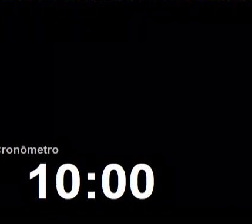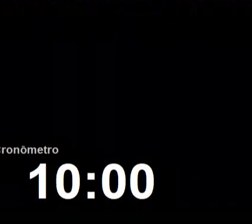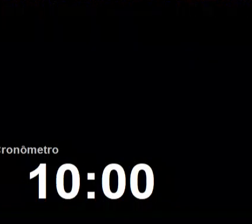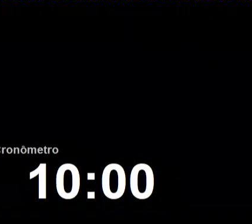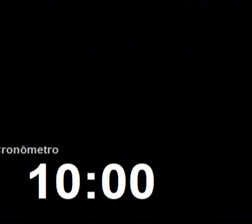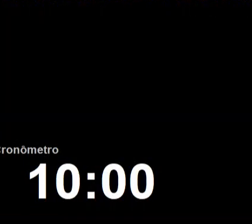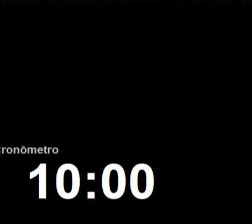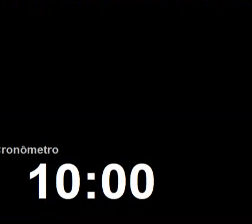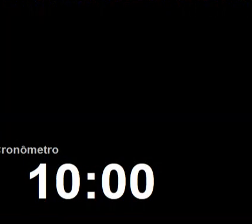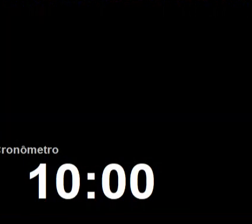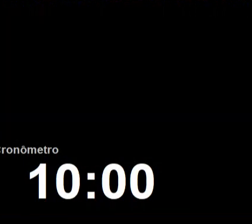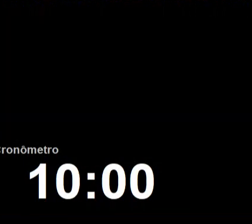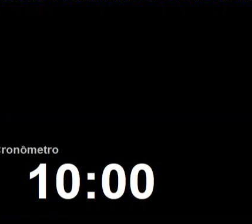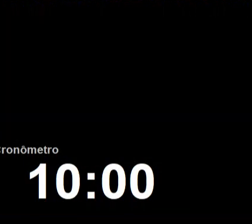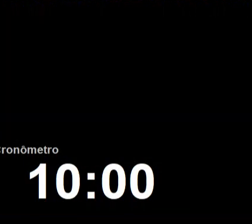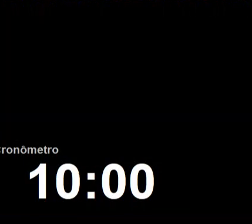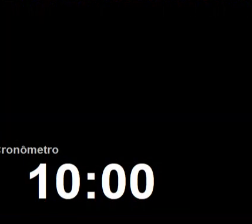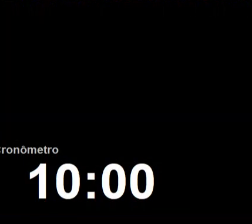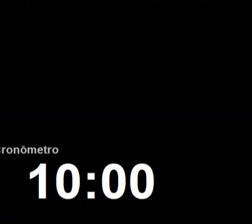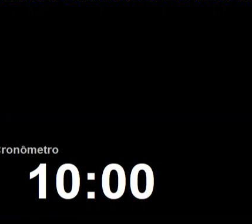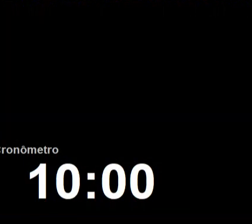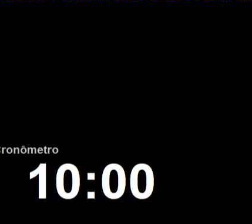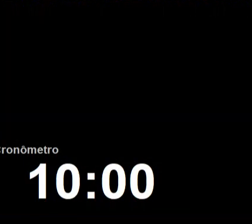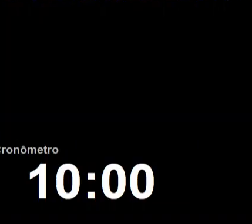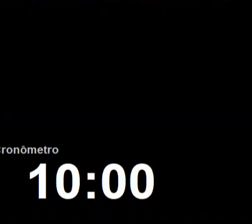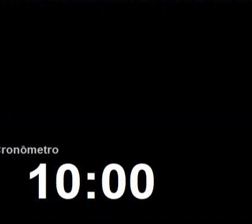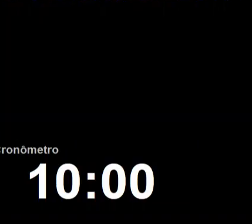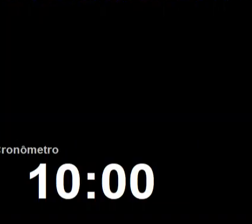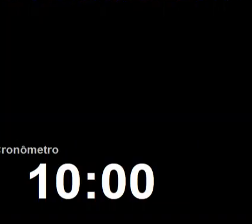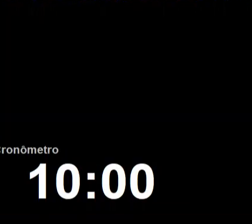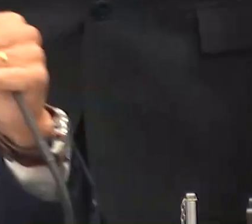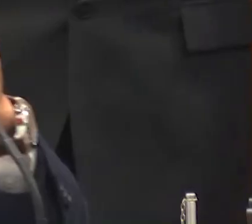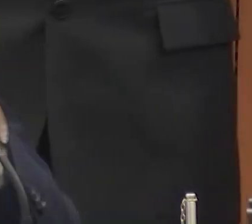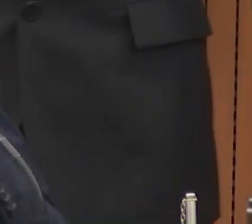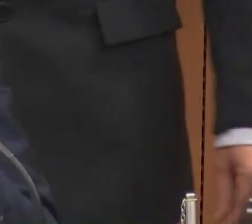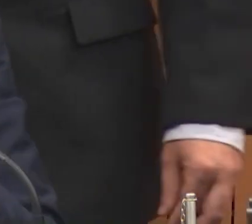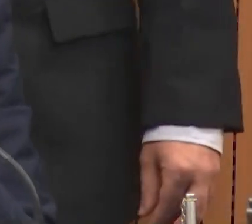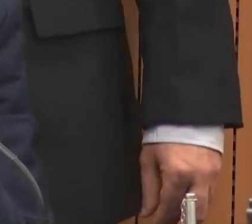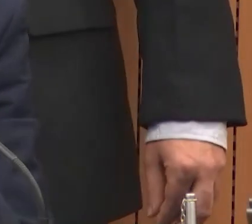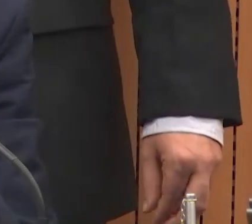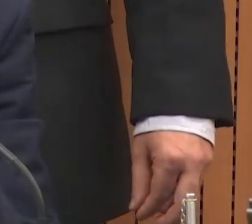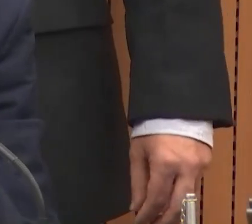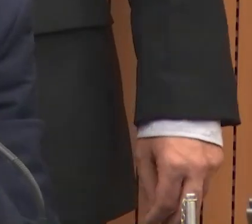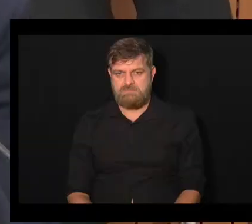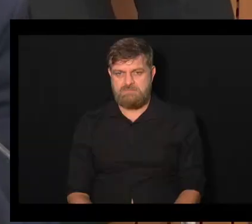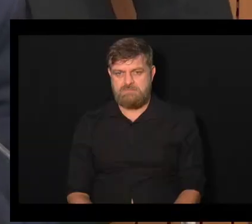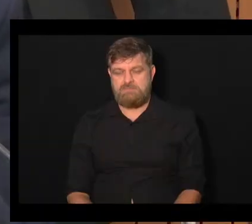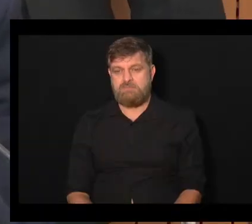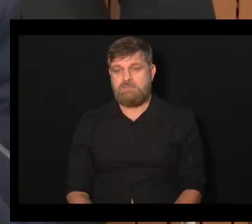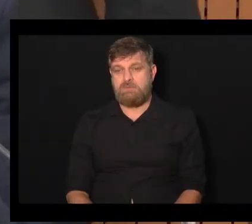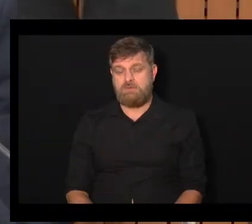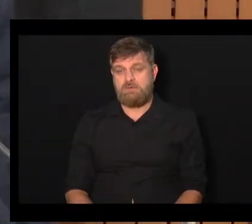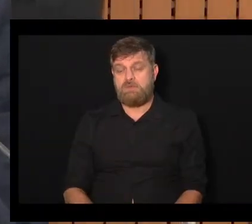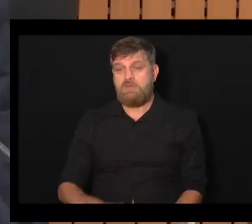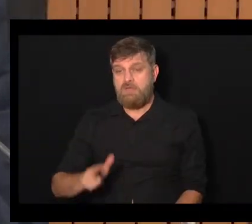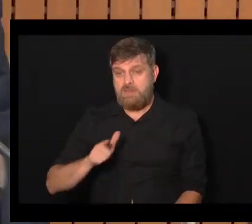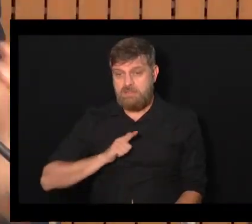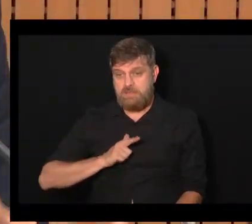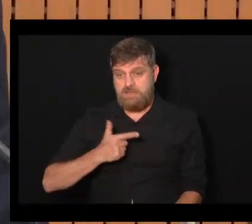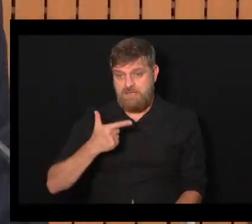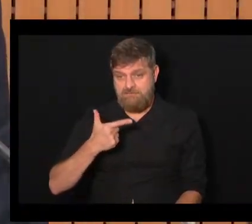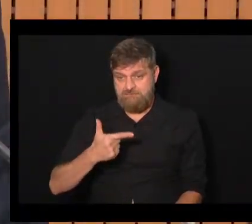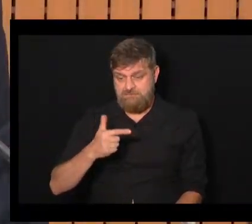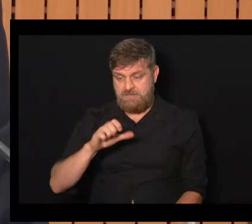Encerrada a votação, indago do vereador primeiro secretário Rodrigo da Farmácia o resultado. Senhor presidente, Marcos Bernardelli, temos 28